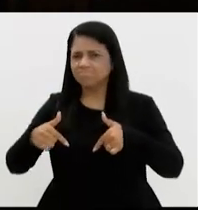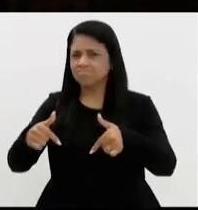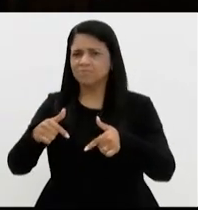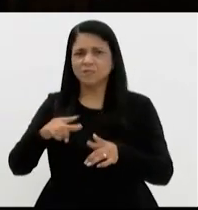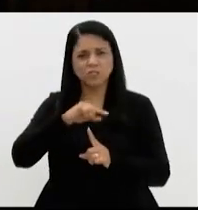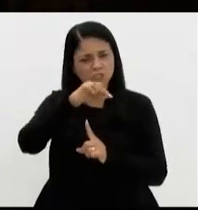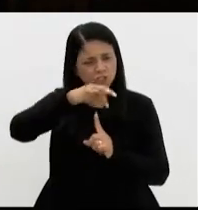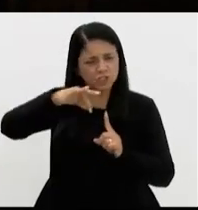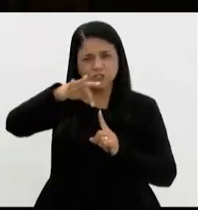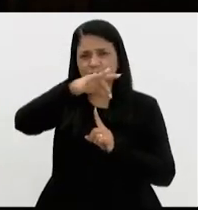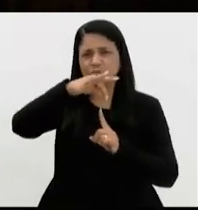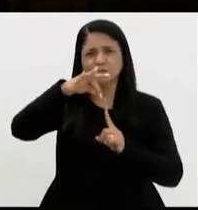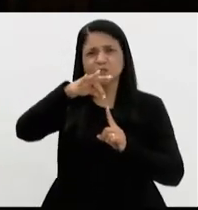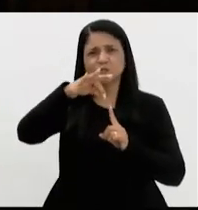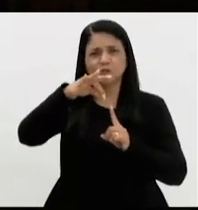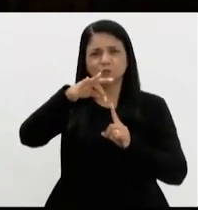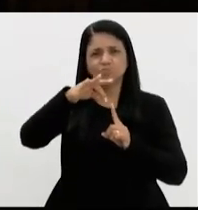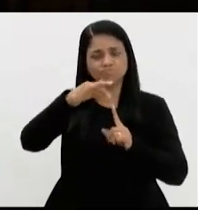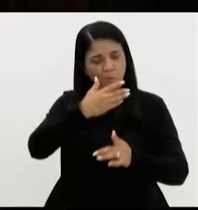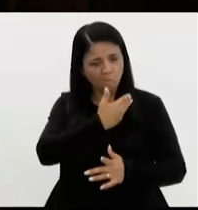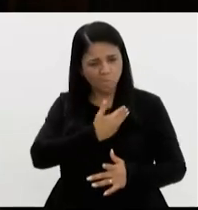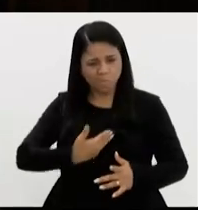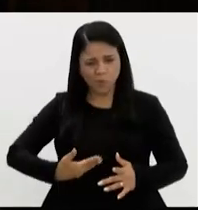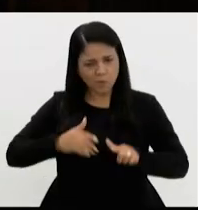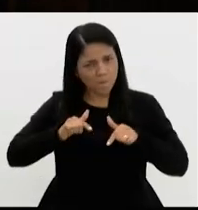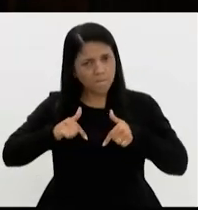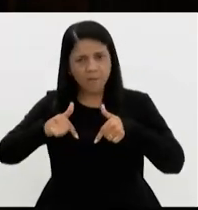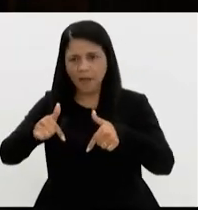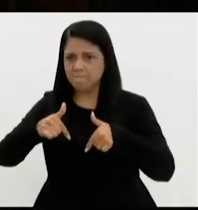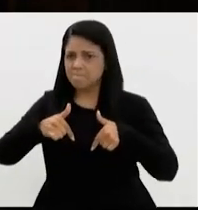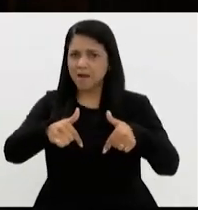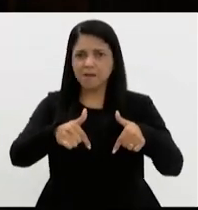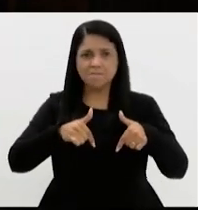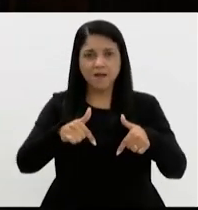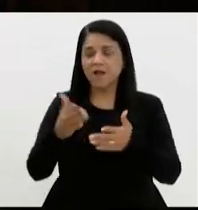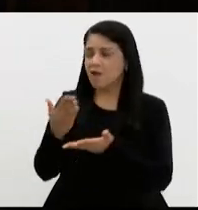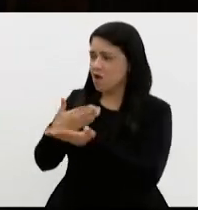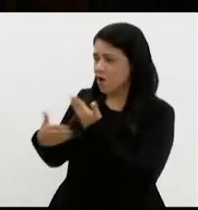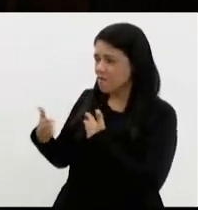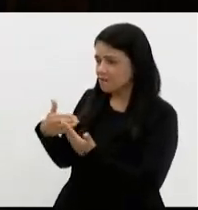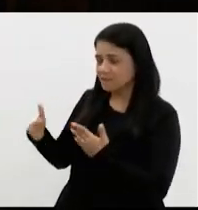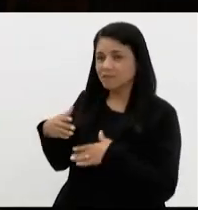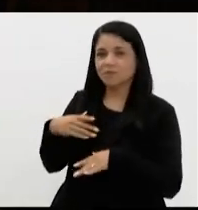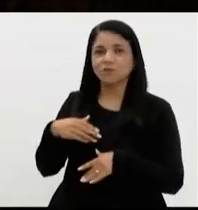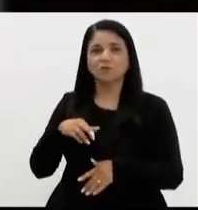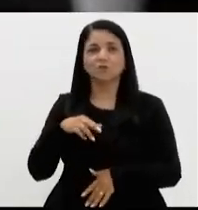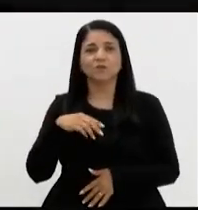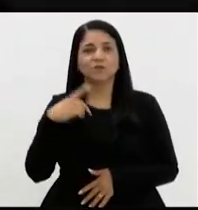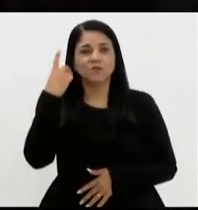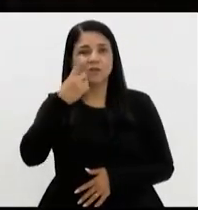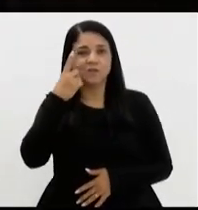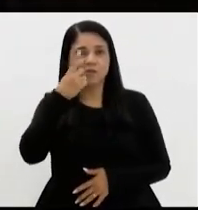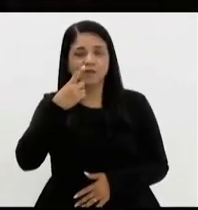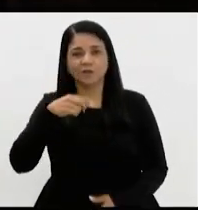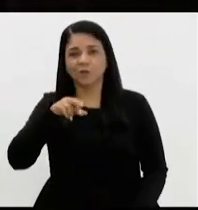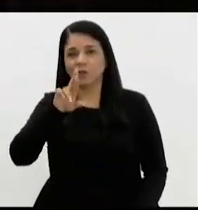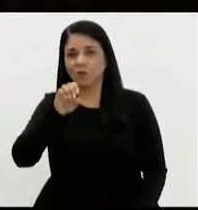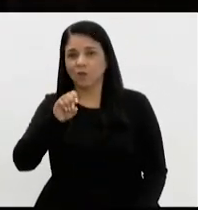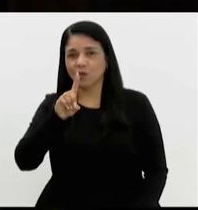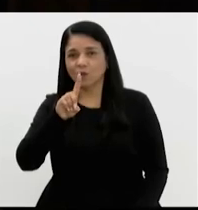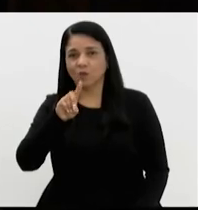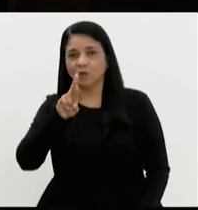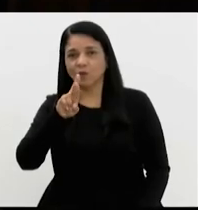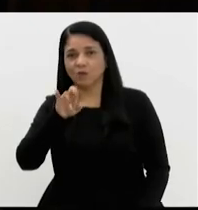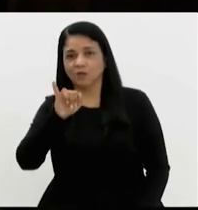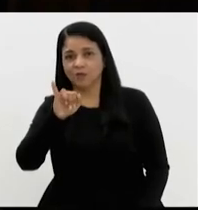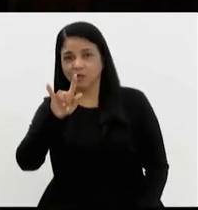invejável tava até comentando aqui com o deputado Bacelar no início sobre a figura do desembargador Henrique